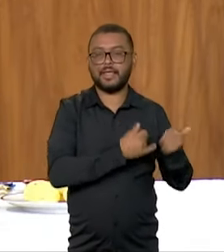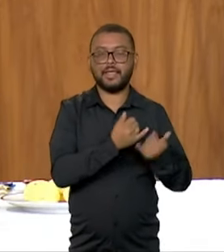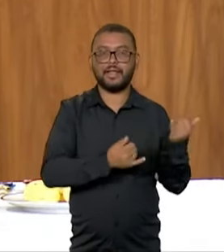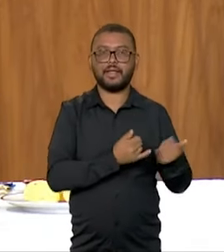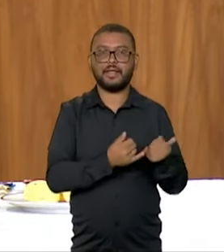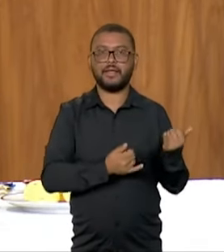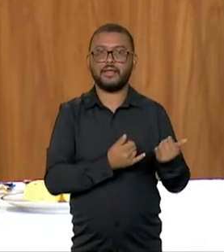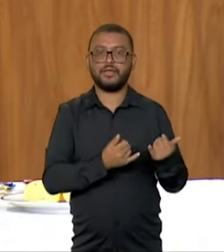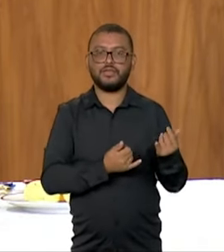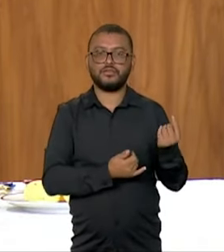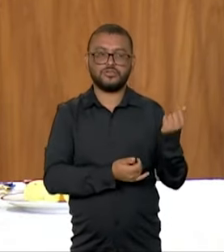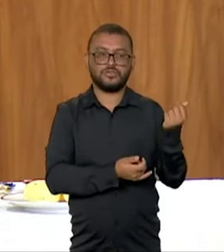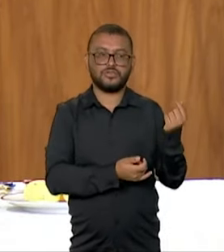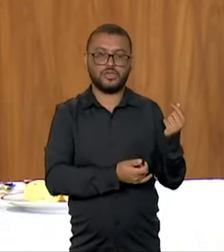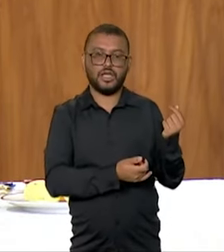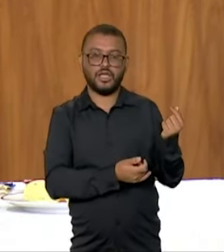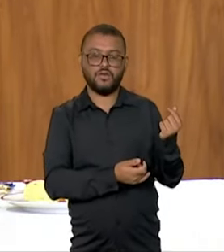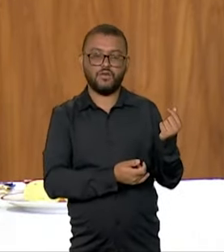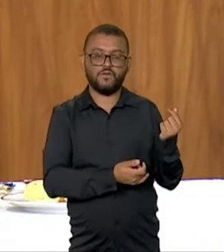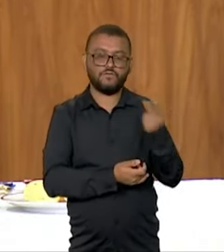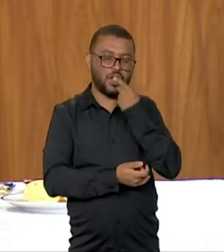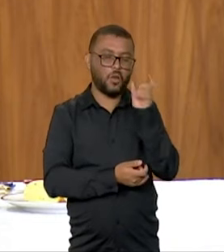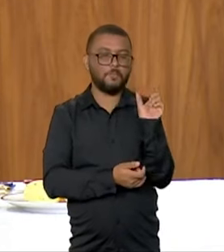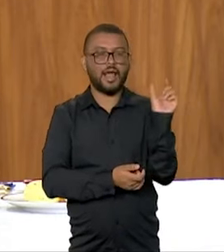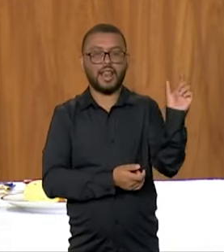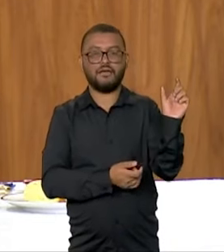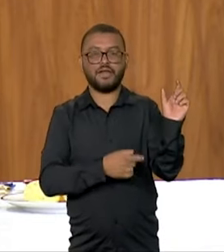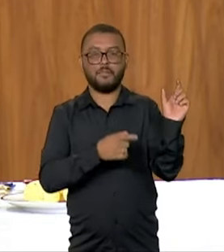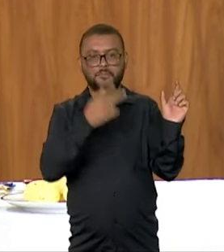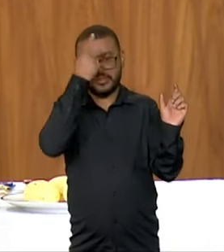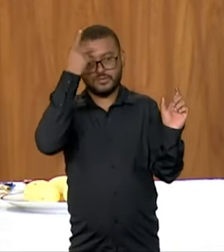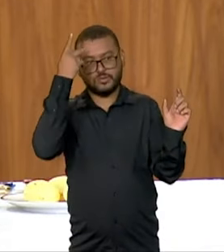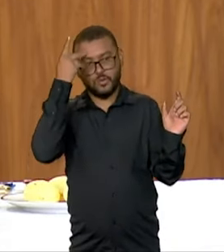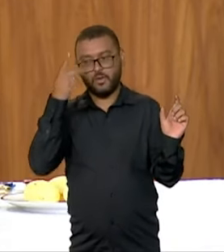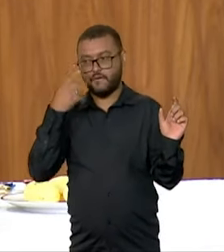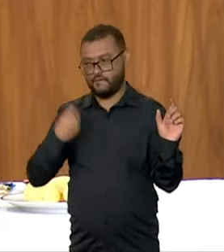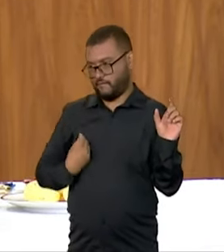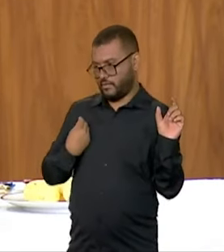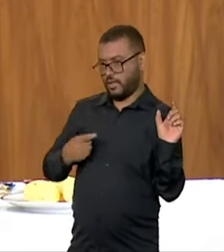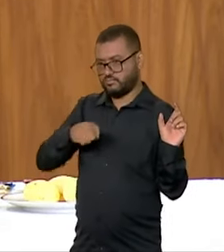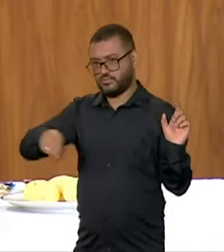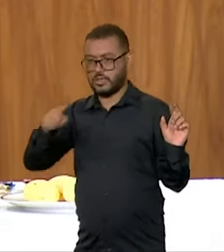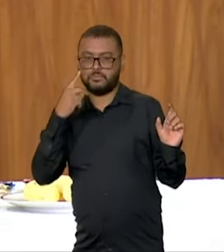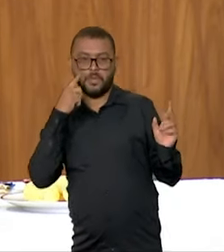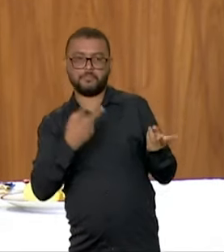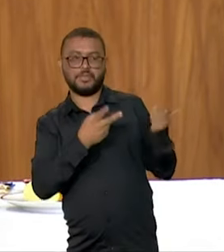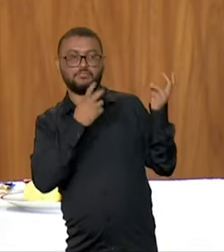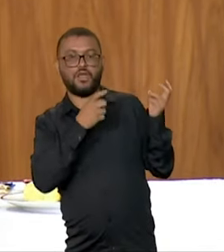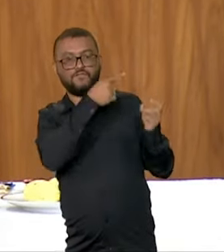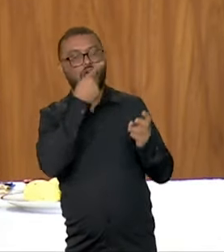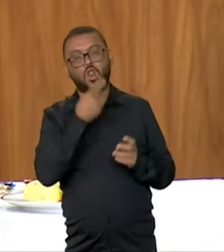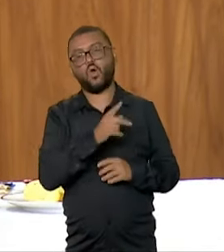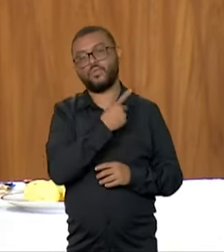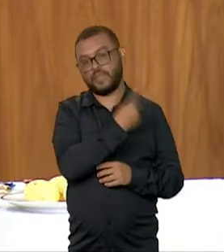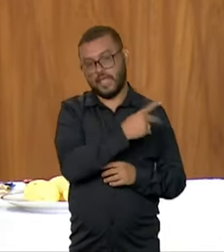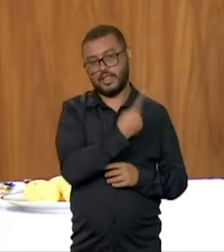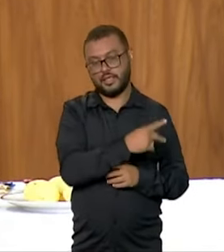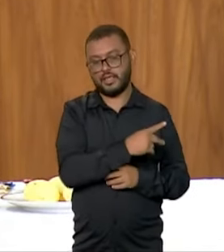um recurso de retórica, e qualquer pessoa que estava lá presente percebeu que se